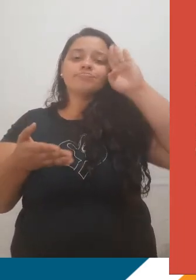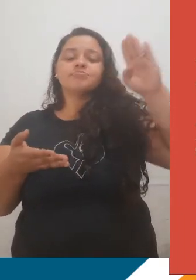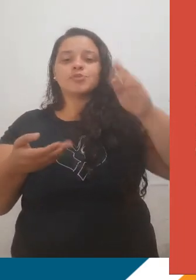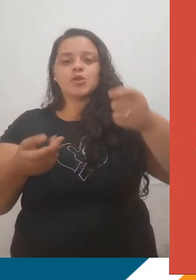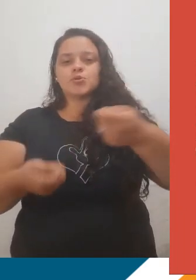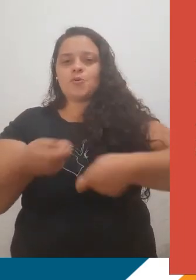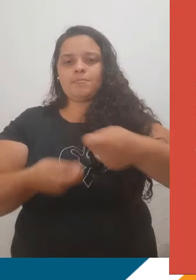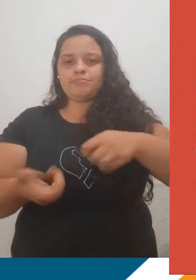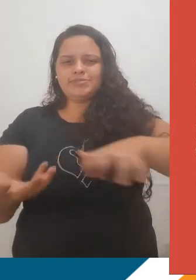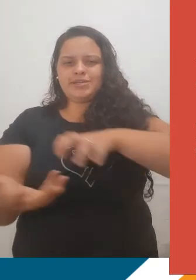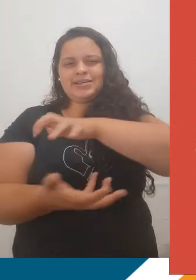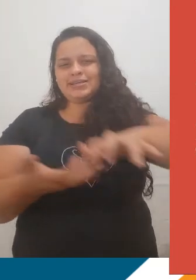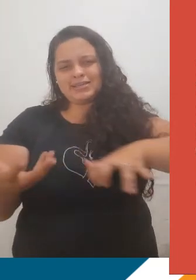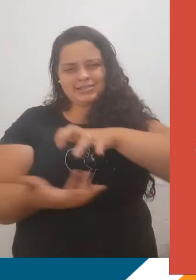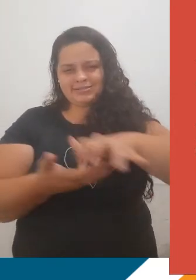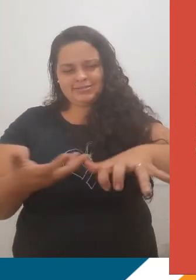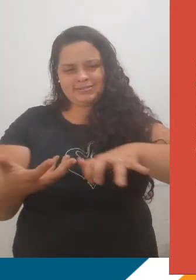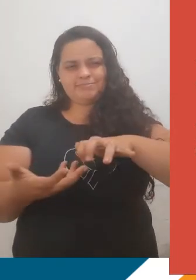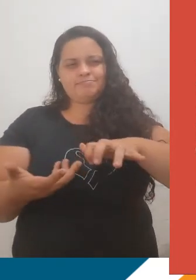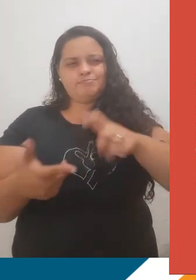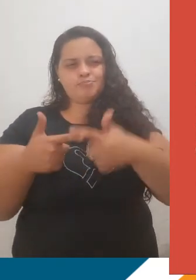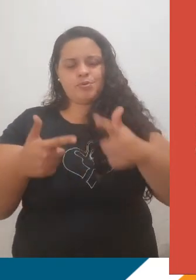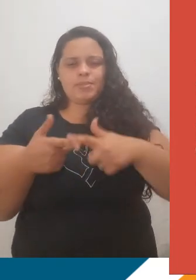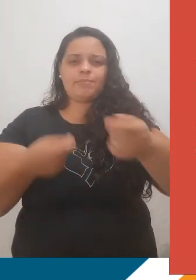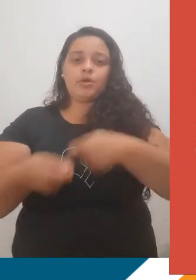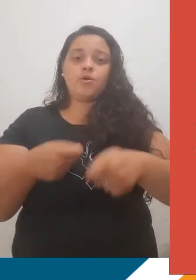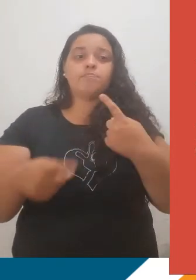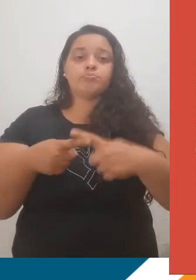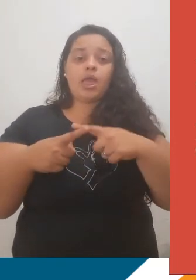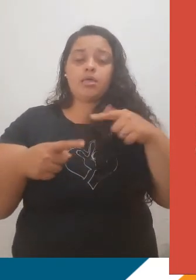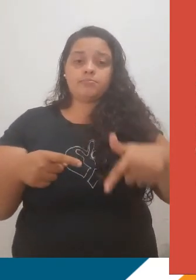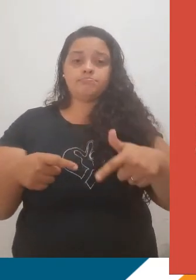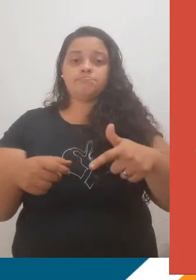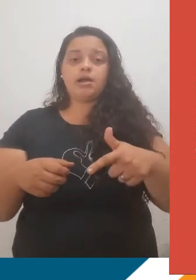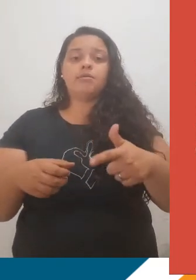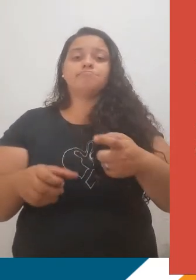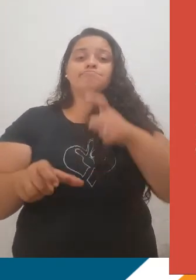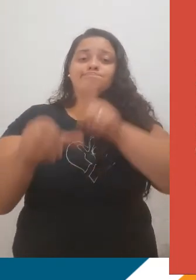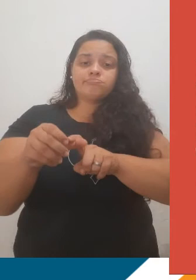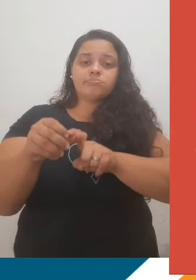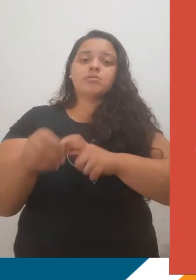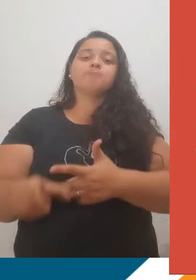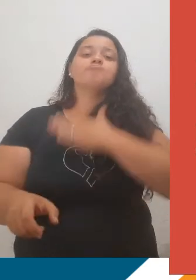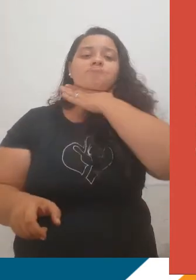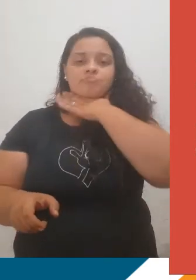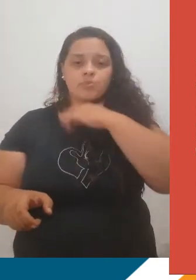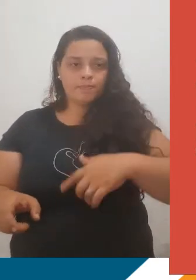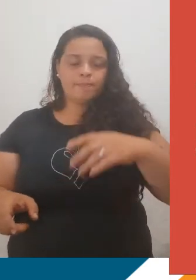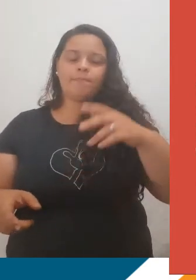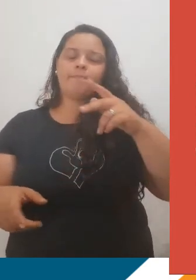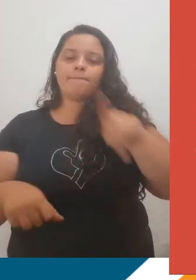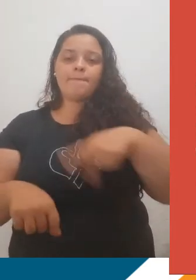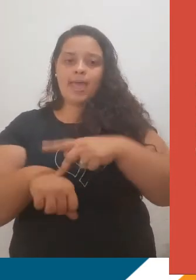tem uma crise econômica muito grande nesse período através do endividamento do país e do aumento da inflação. Junto com